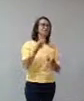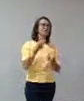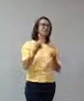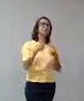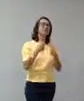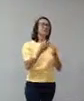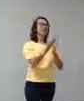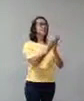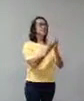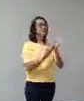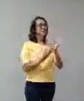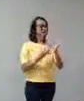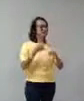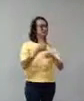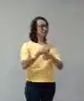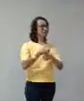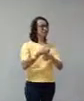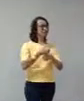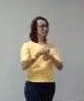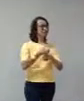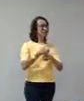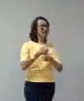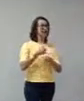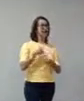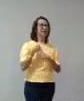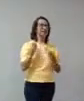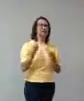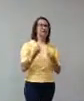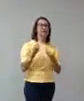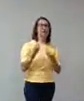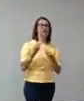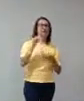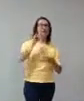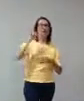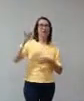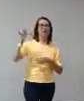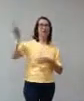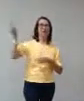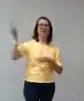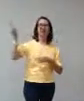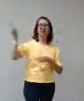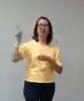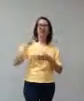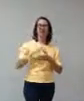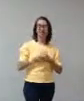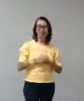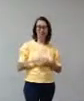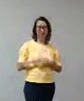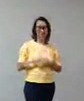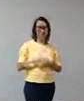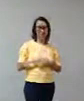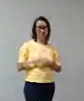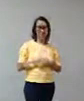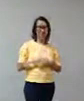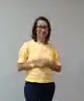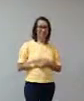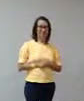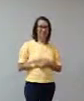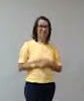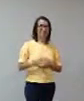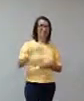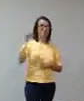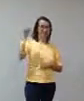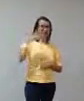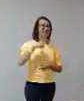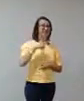E vai convencer um músico erudito de algo que ele não está... Ele tem uma obra